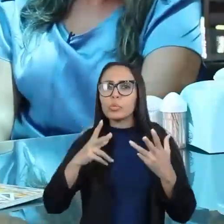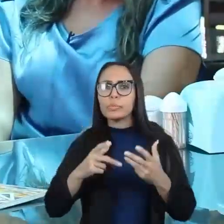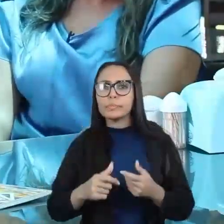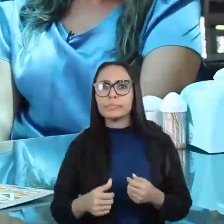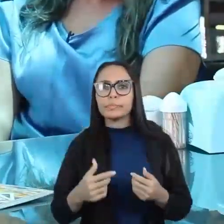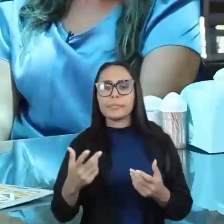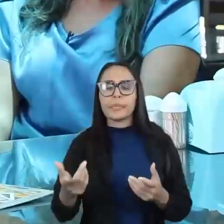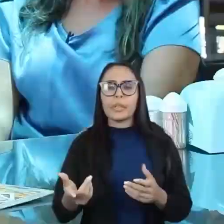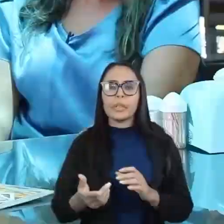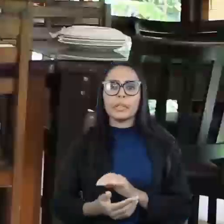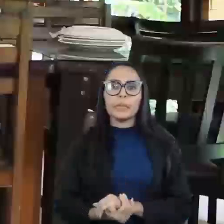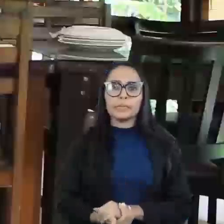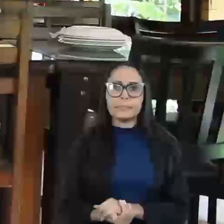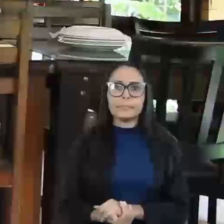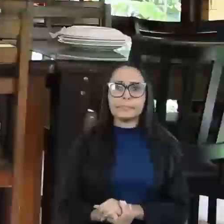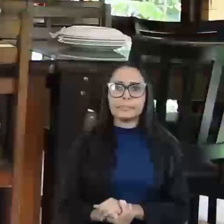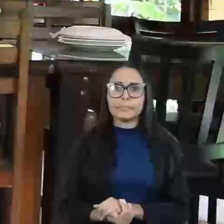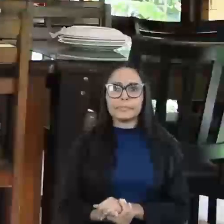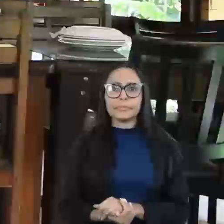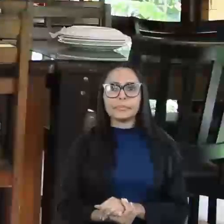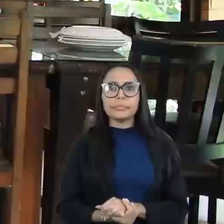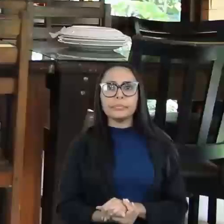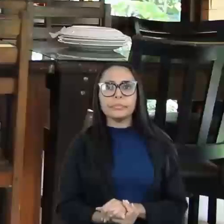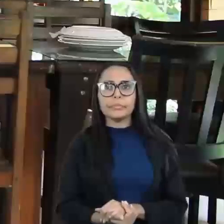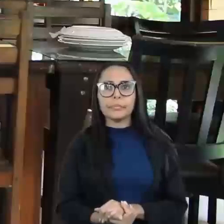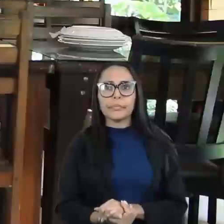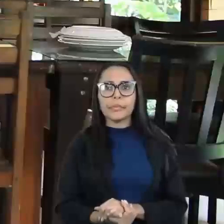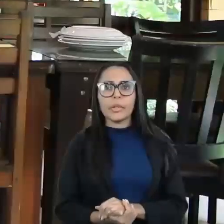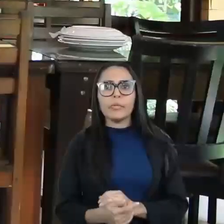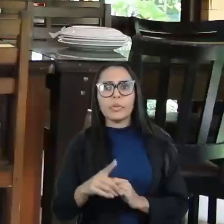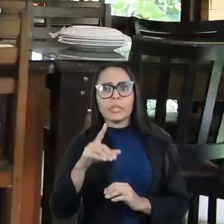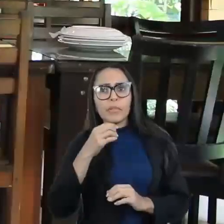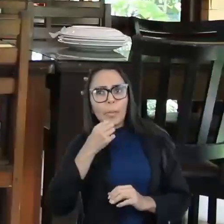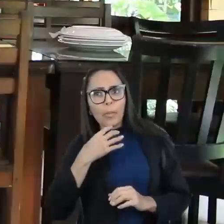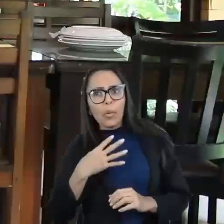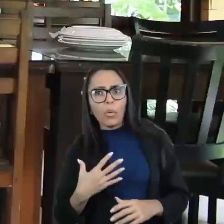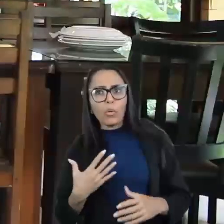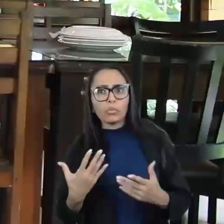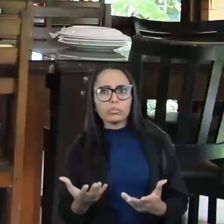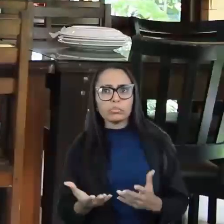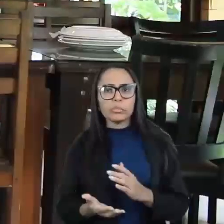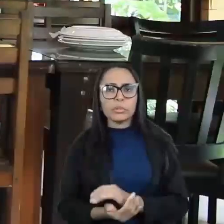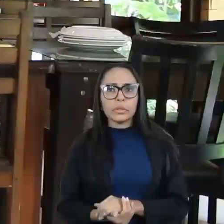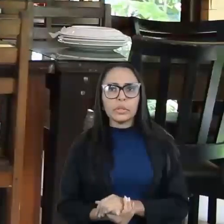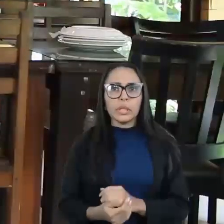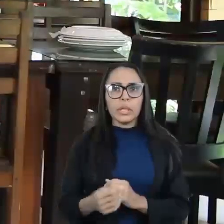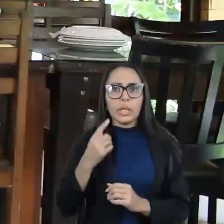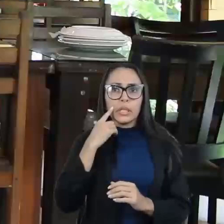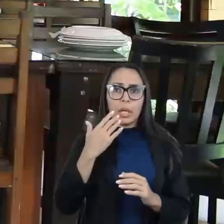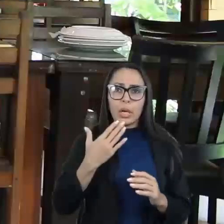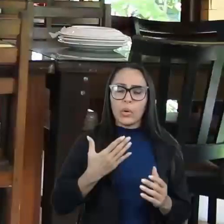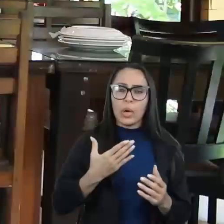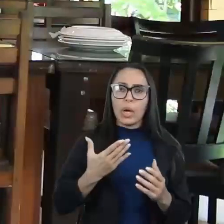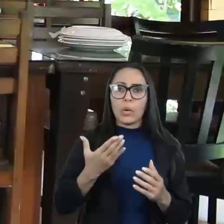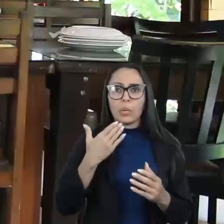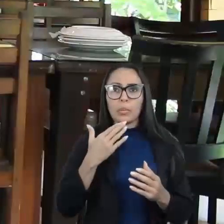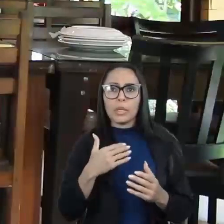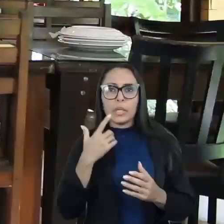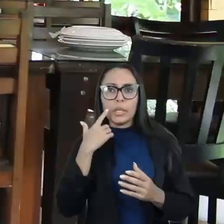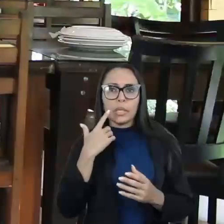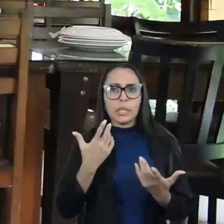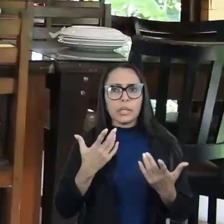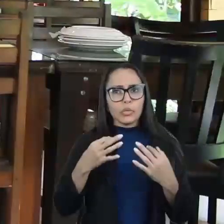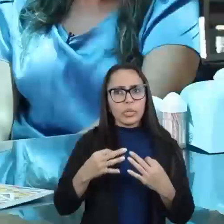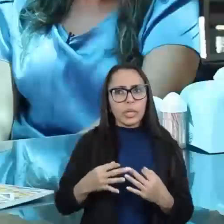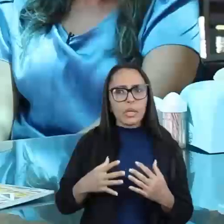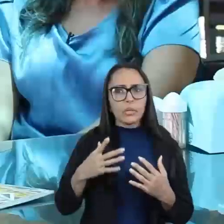consegue tirar bem mais do cliente. O que você achou? Estava bom? Por exemplo, no meu segmento, estava boa a comida, estava bom o atendimento, deu tudo certo? O